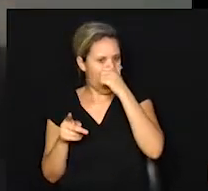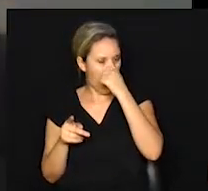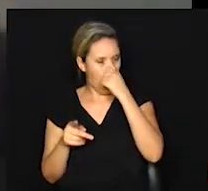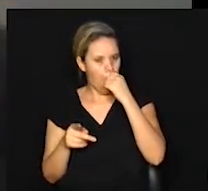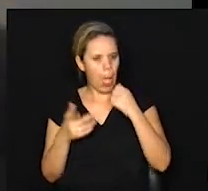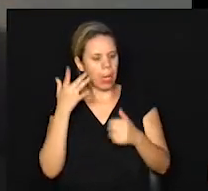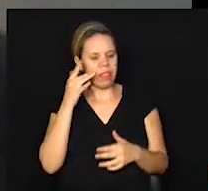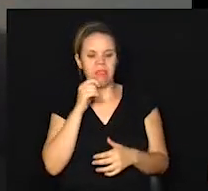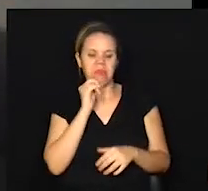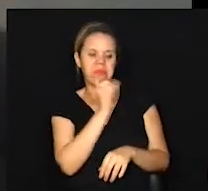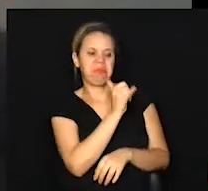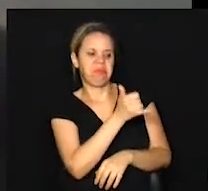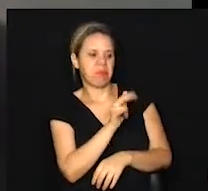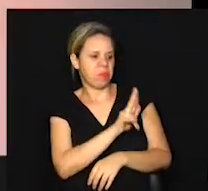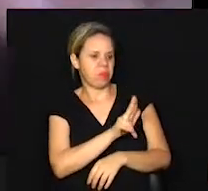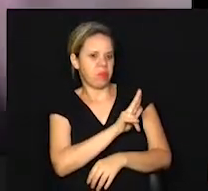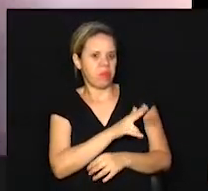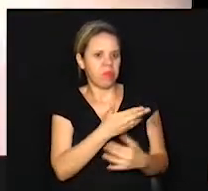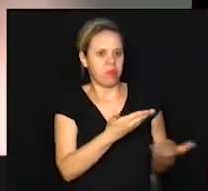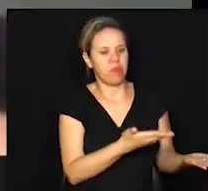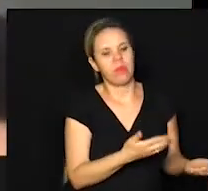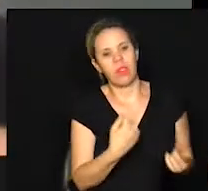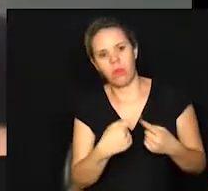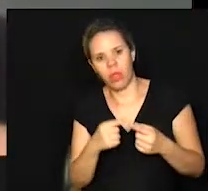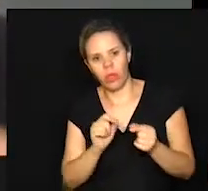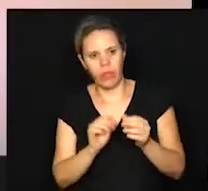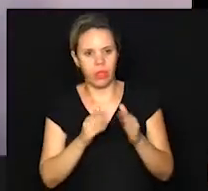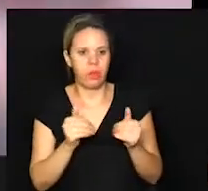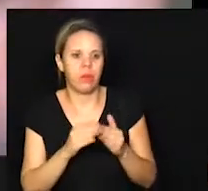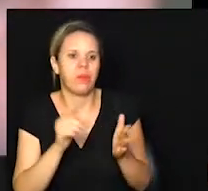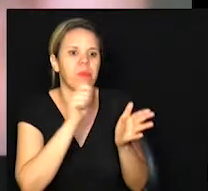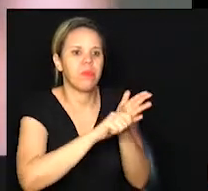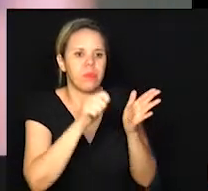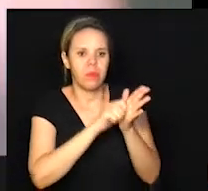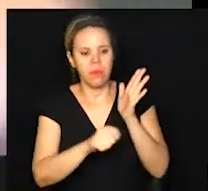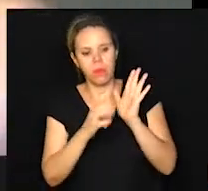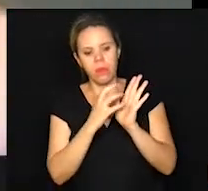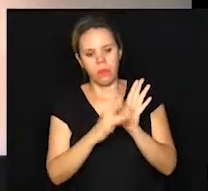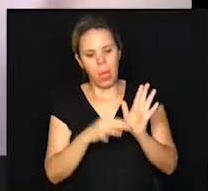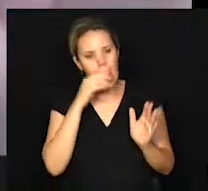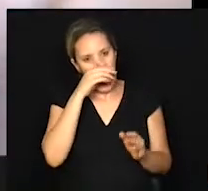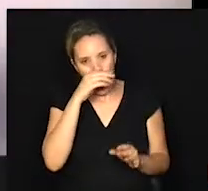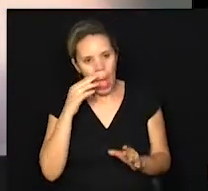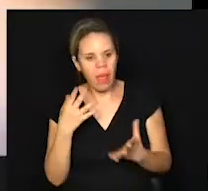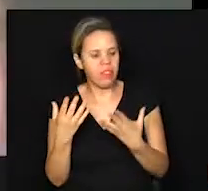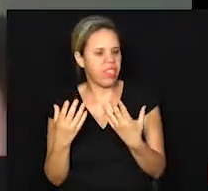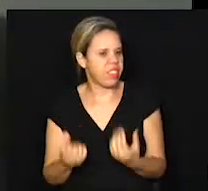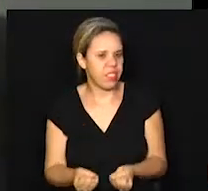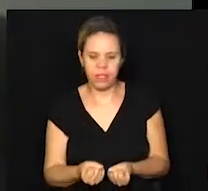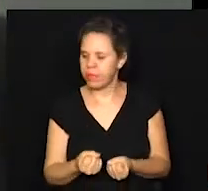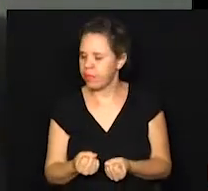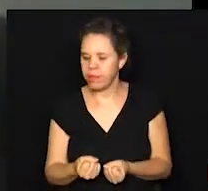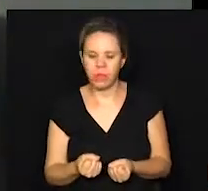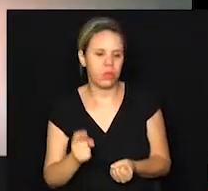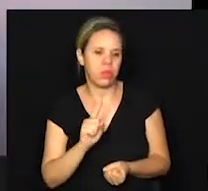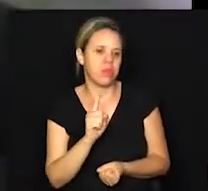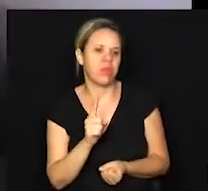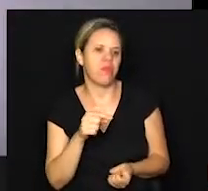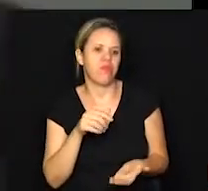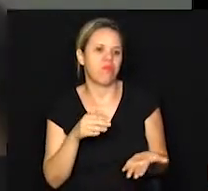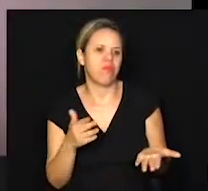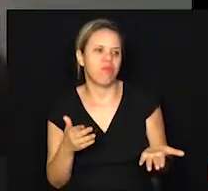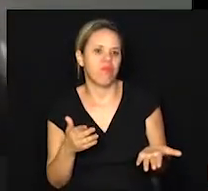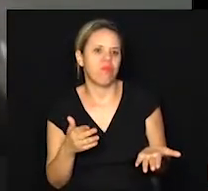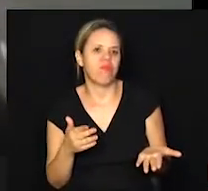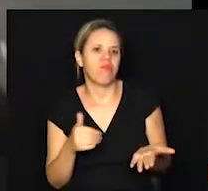sido contactados pela universidade, porque eu fiz o pedido por escrito, que não foi deferido nem foi indeferido, simplesmente